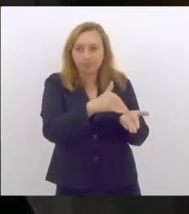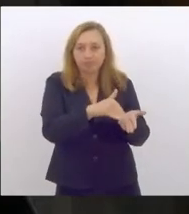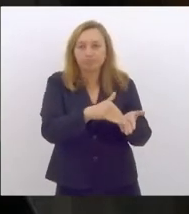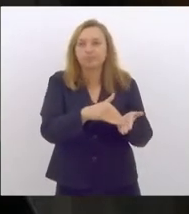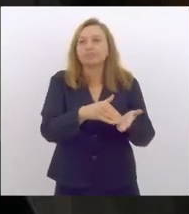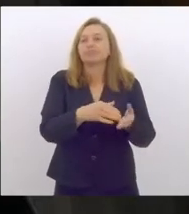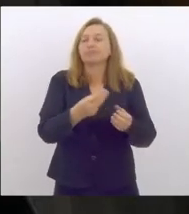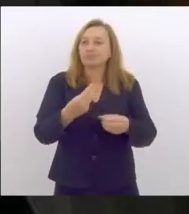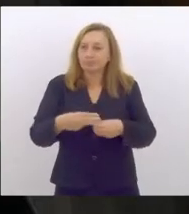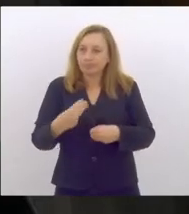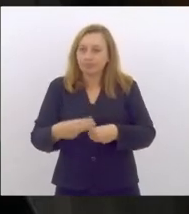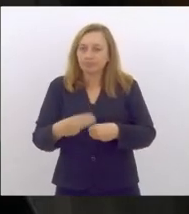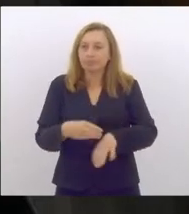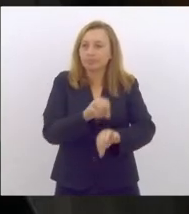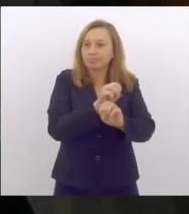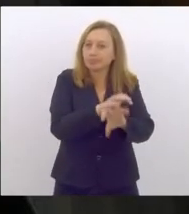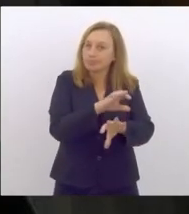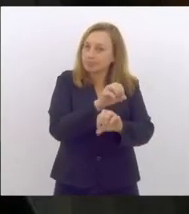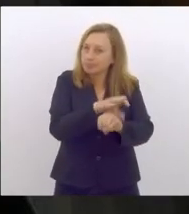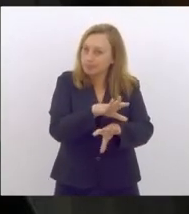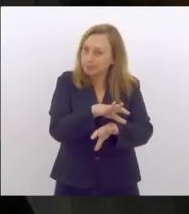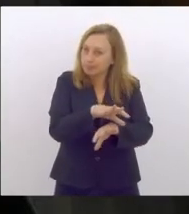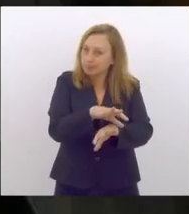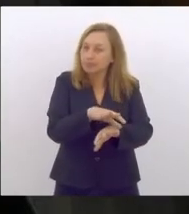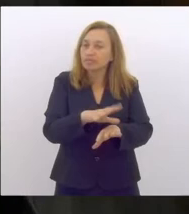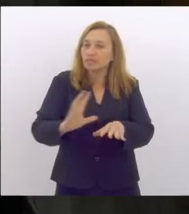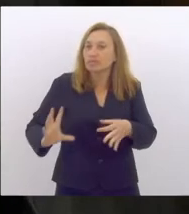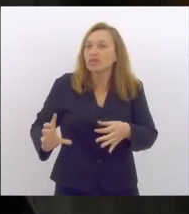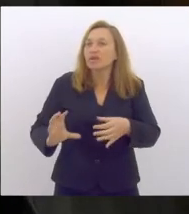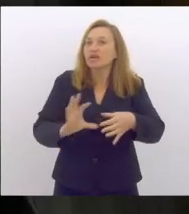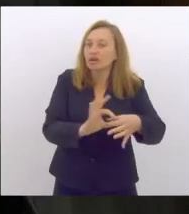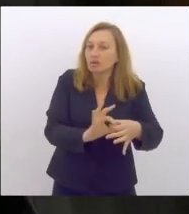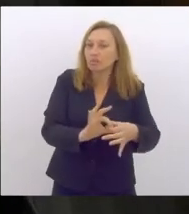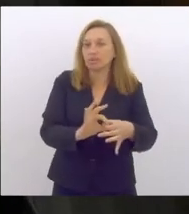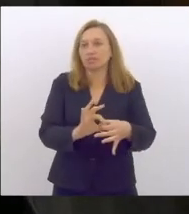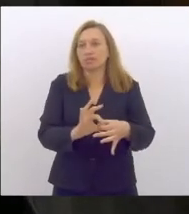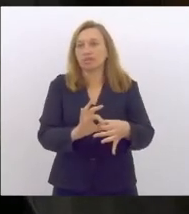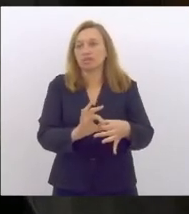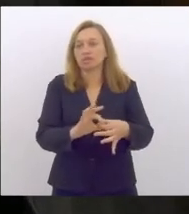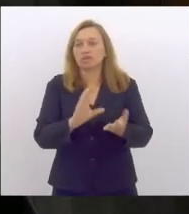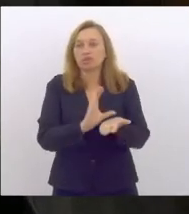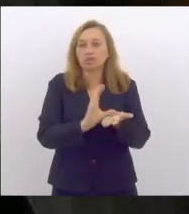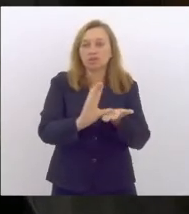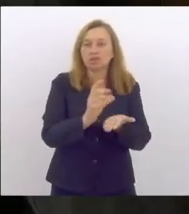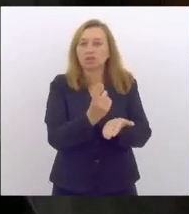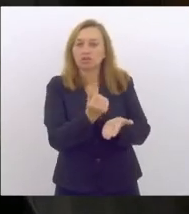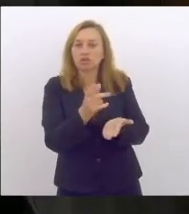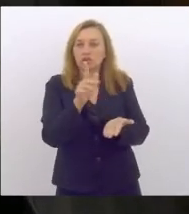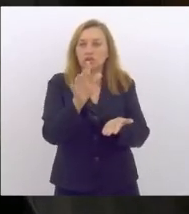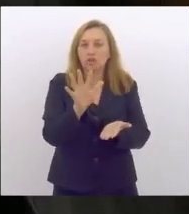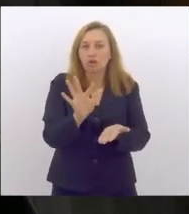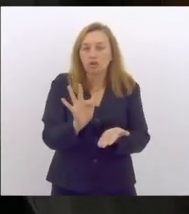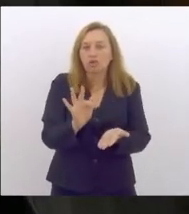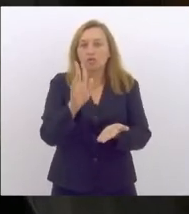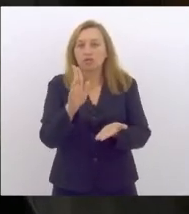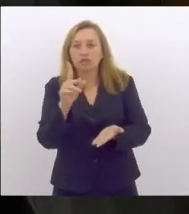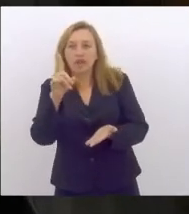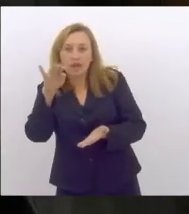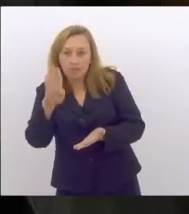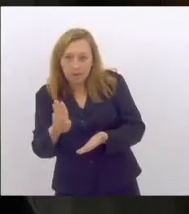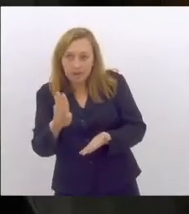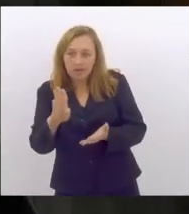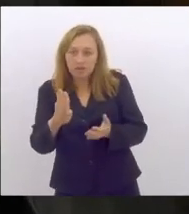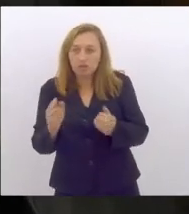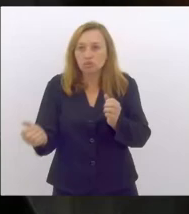educação façam jus a complementação de recursos do fundeb por parte da União isso não vai